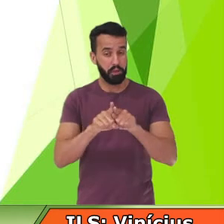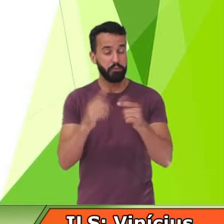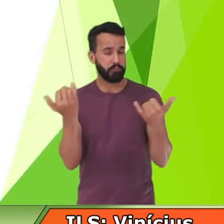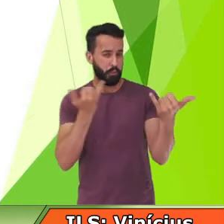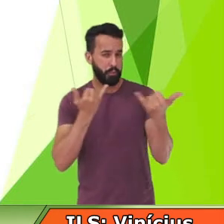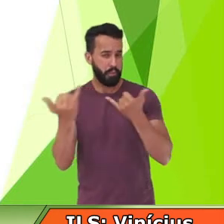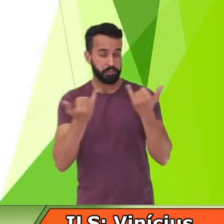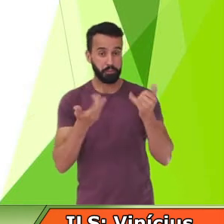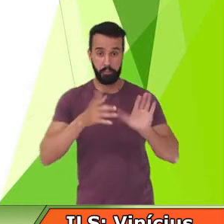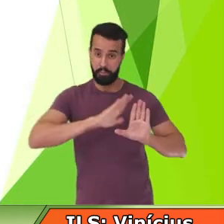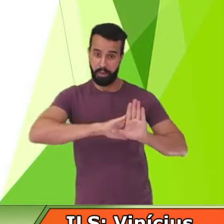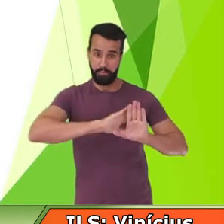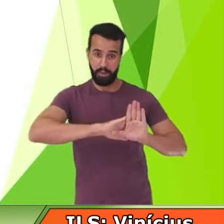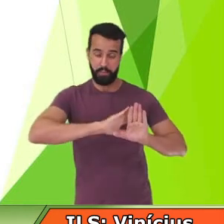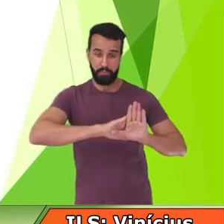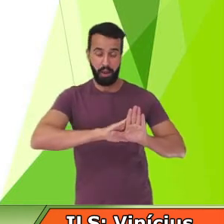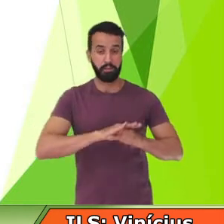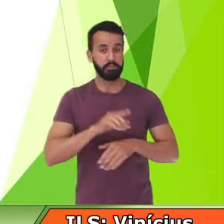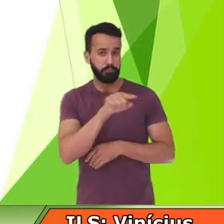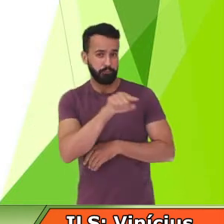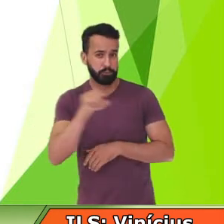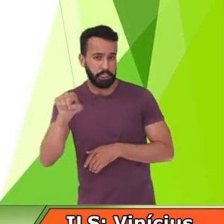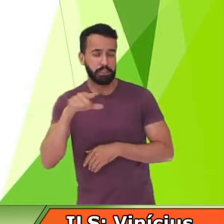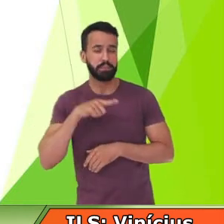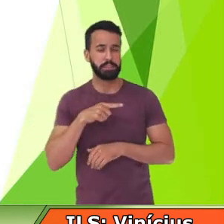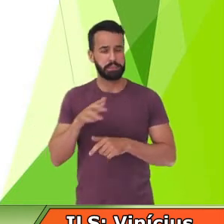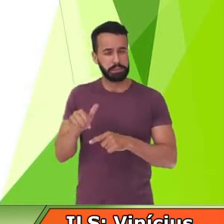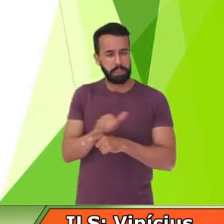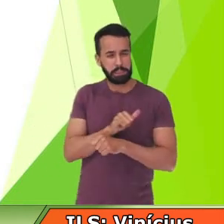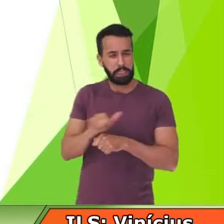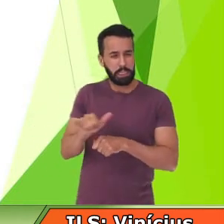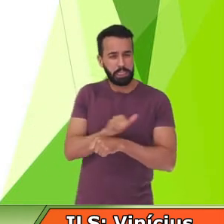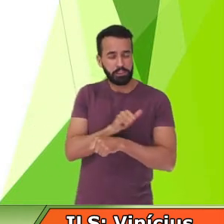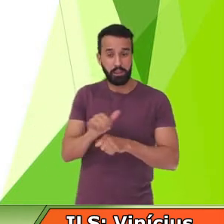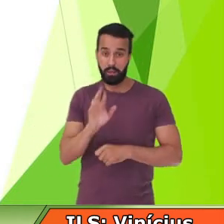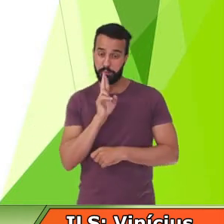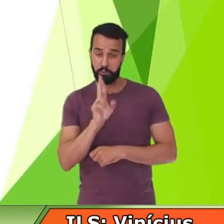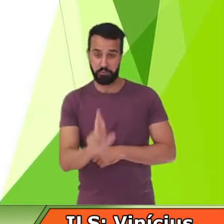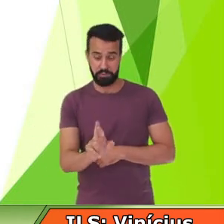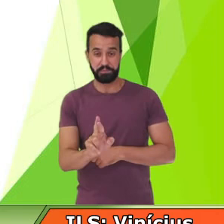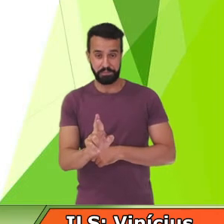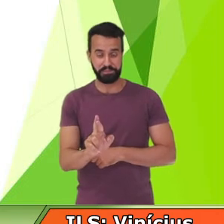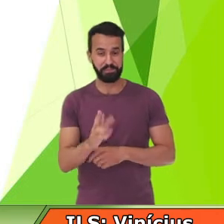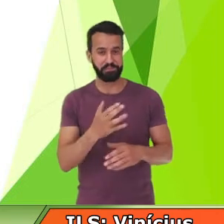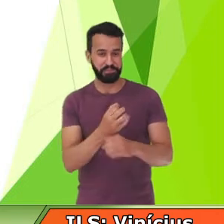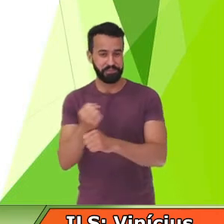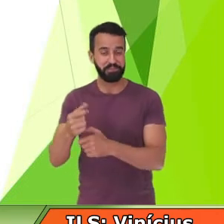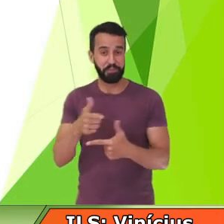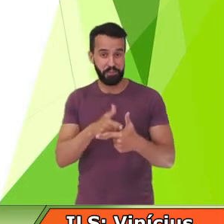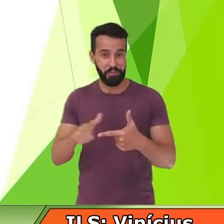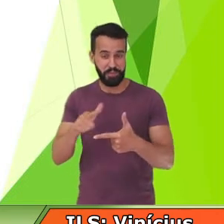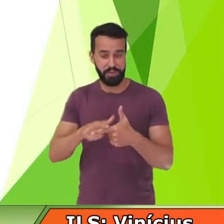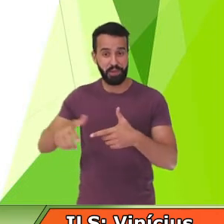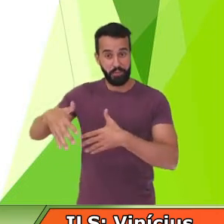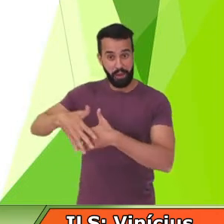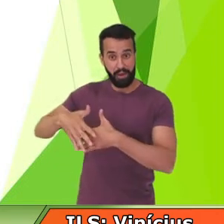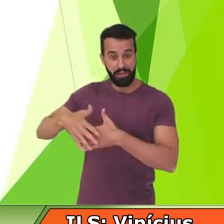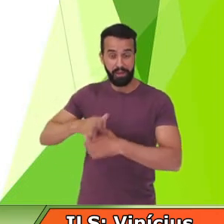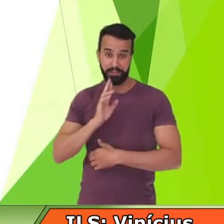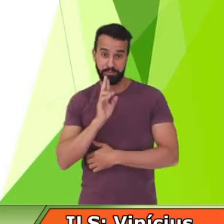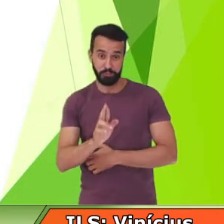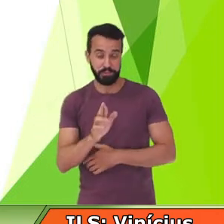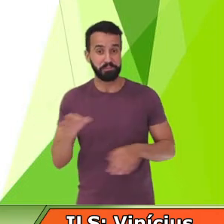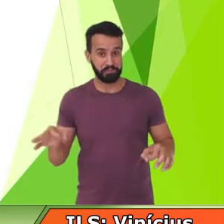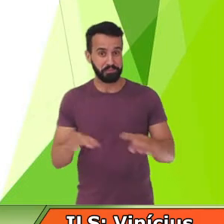explícitas, crie estratégias de resolução para resolver o problema e, por fim,